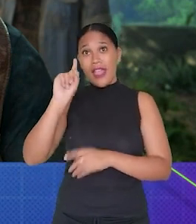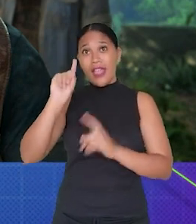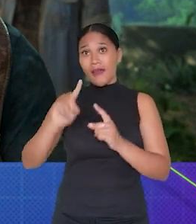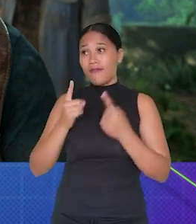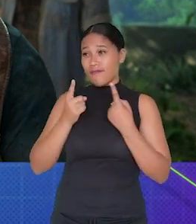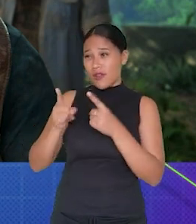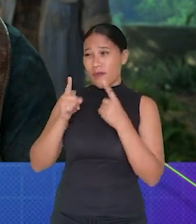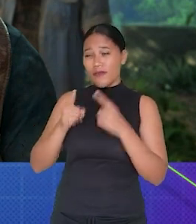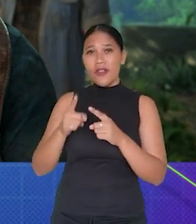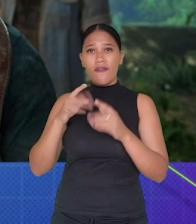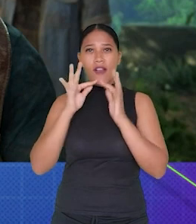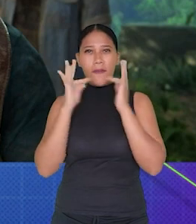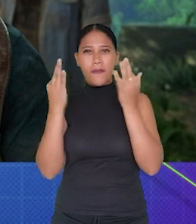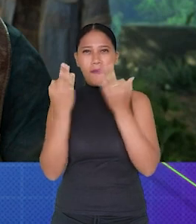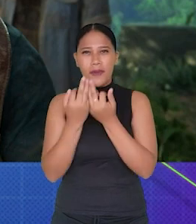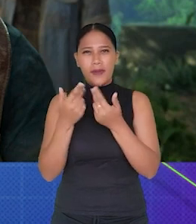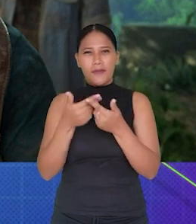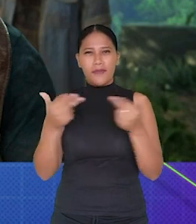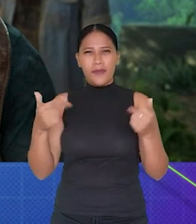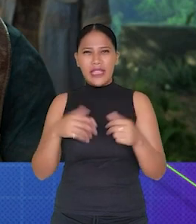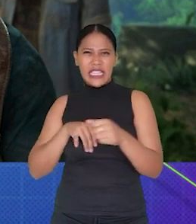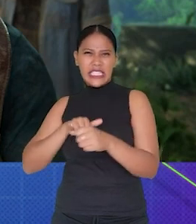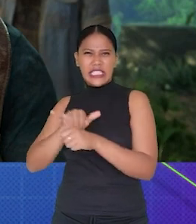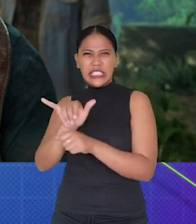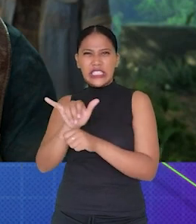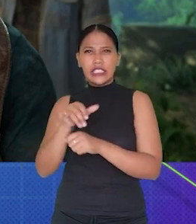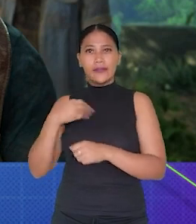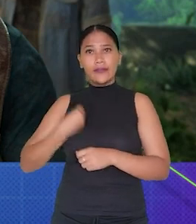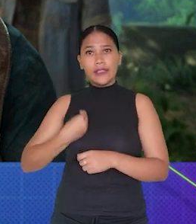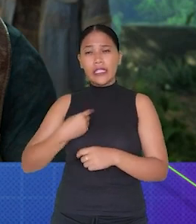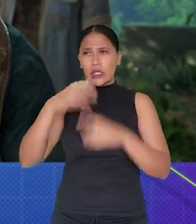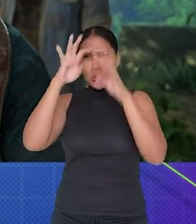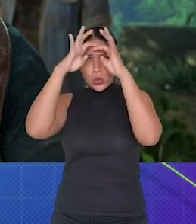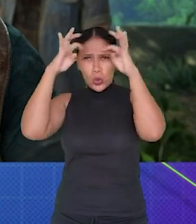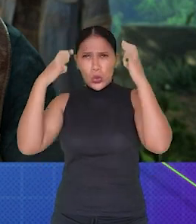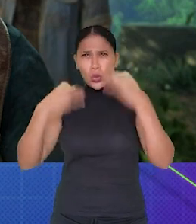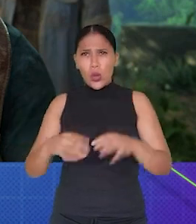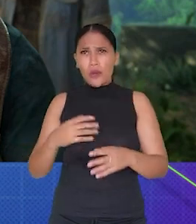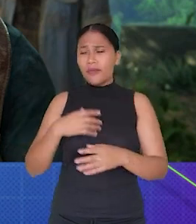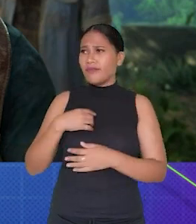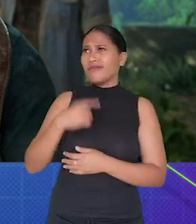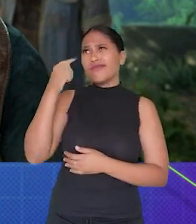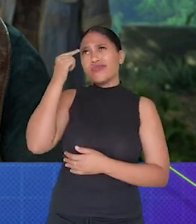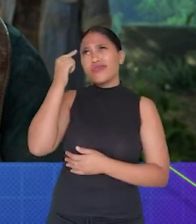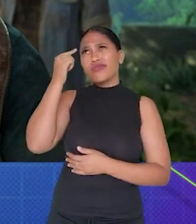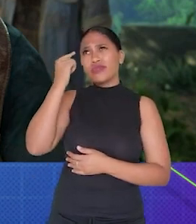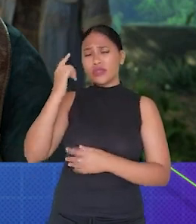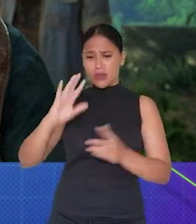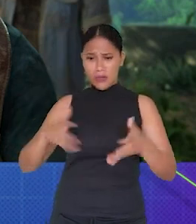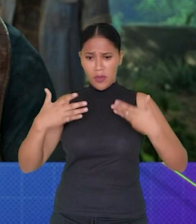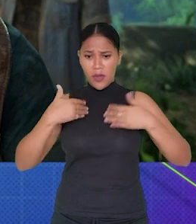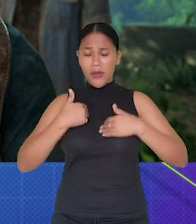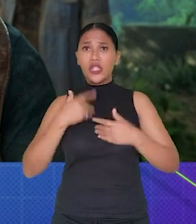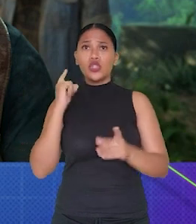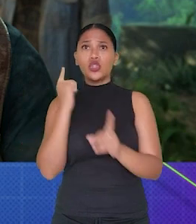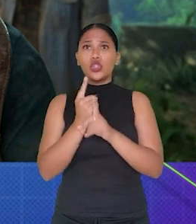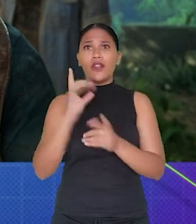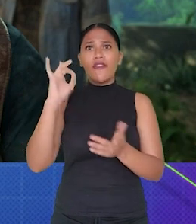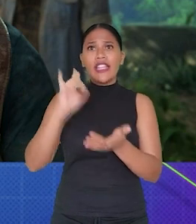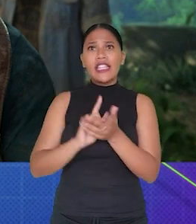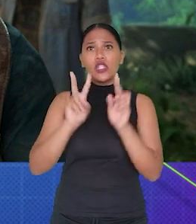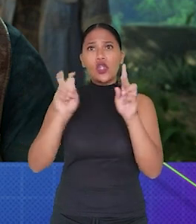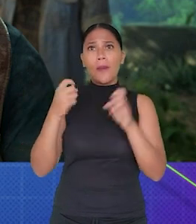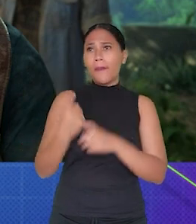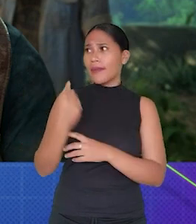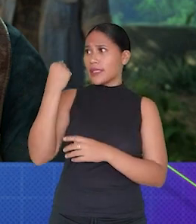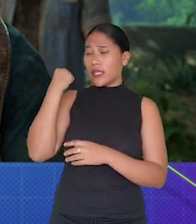rivalidades familiares, traições e muitas ameaças à sua vida, levando-o a questionar suas motivações e a descobrir a verdade